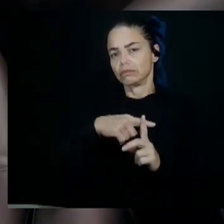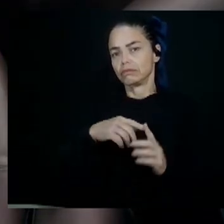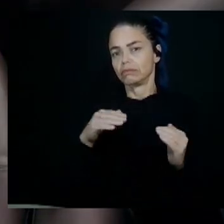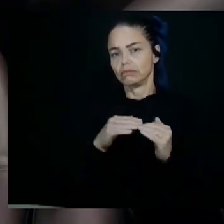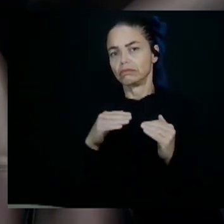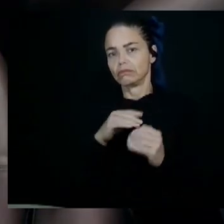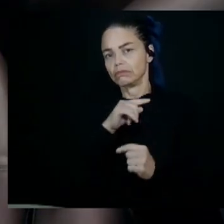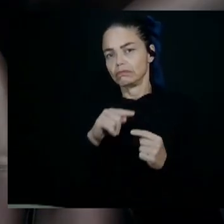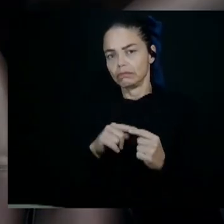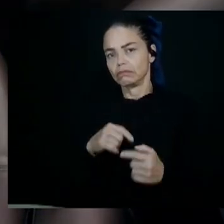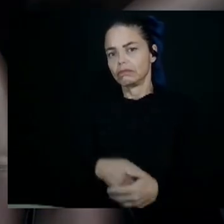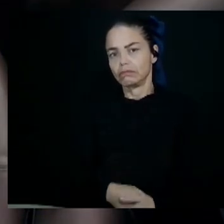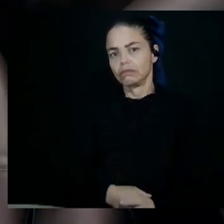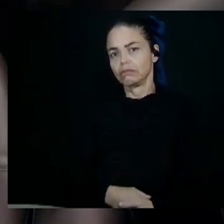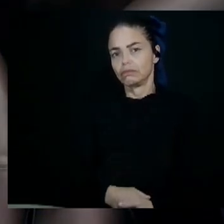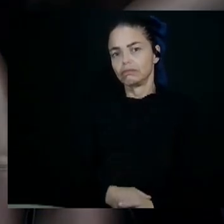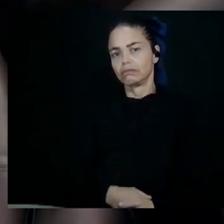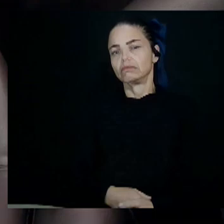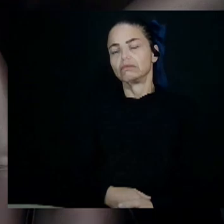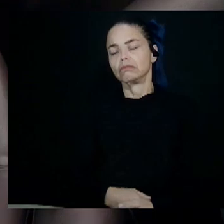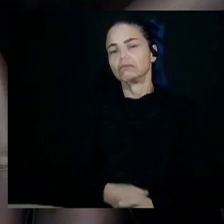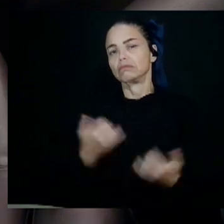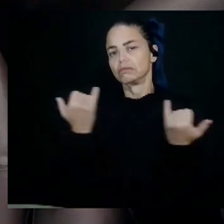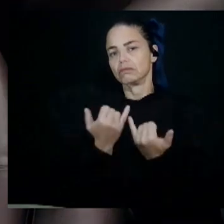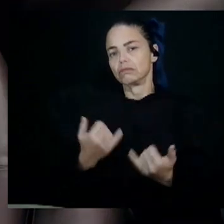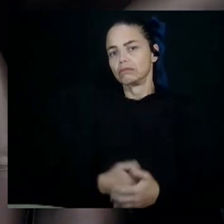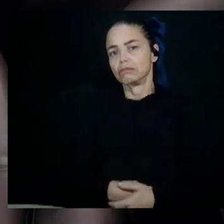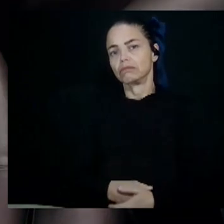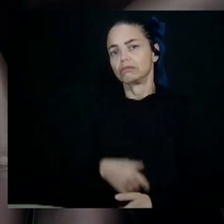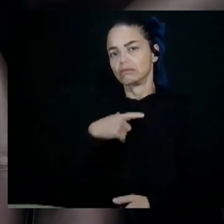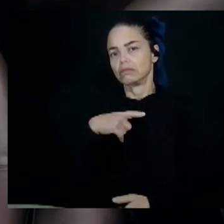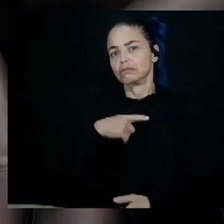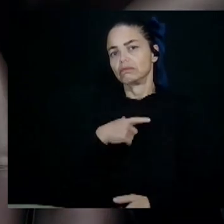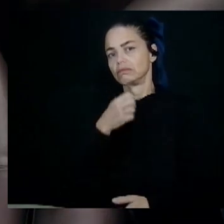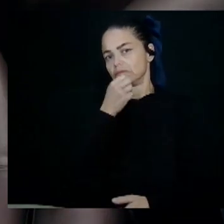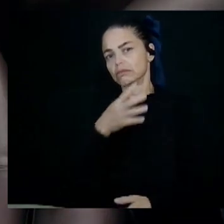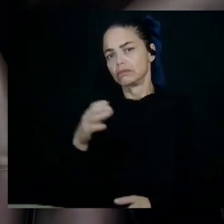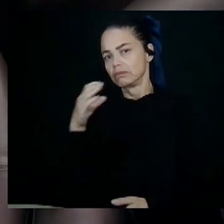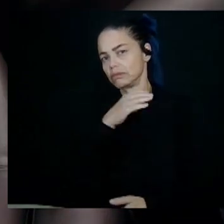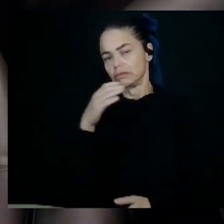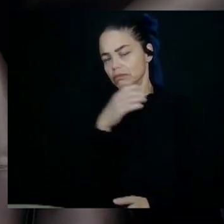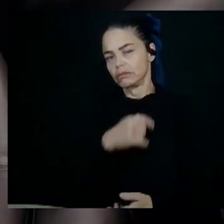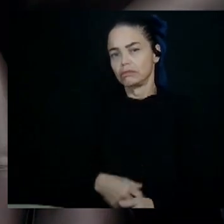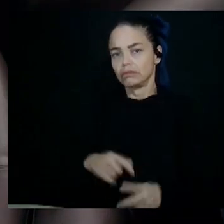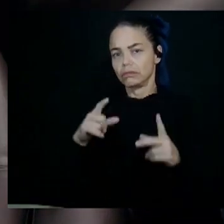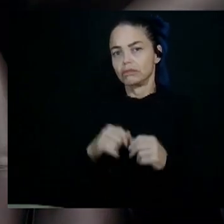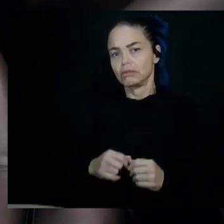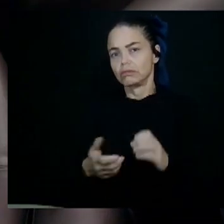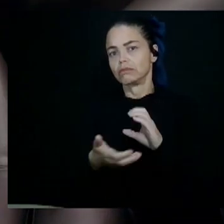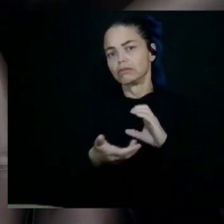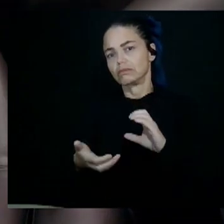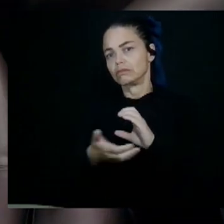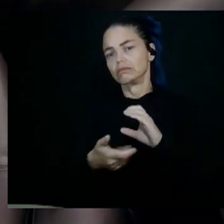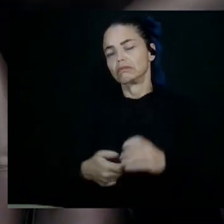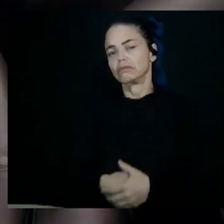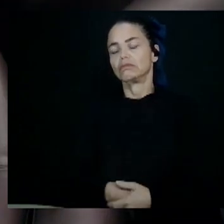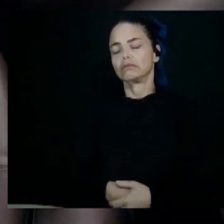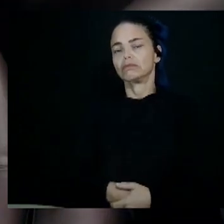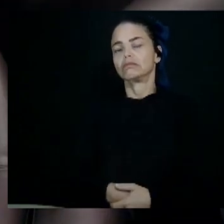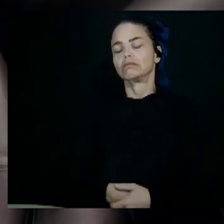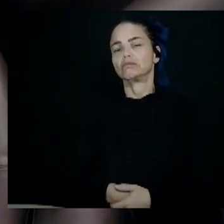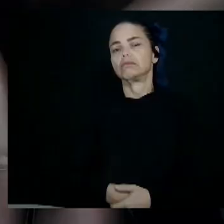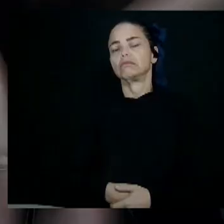alguma pessoa. Sim. Uma pessoa que quer emagrecer, muito provavelmente ela vai se beneficiar muito rápido dessa redução de calorias. Mas e se a pessoa está num peso